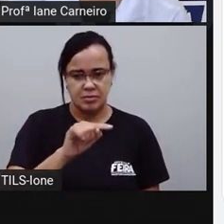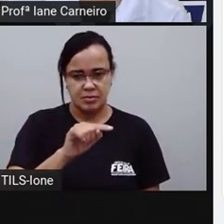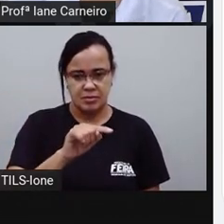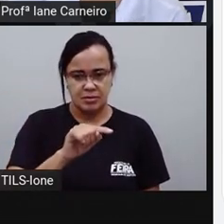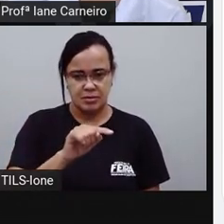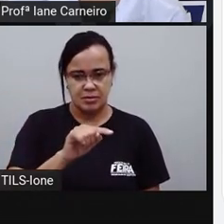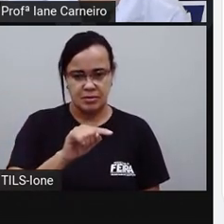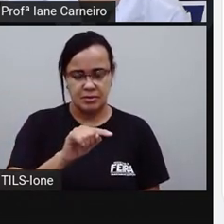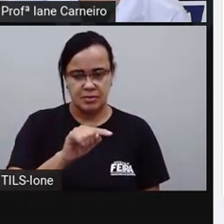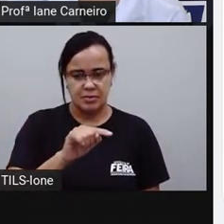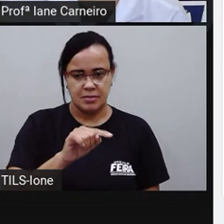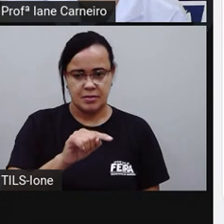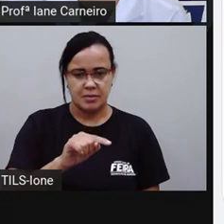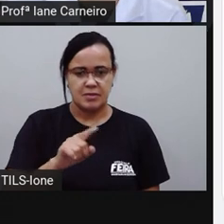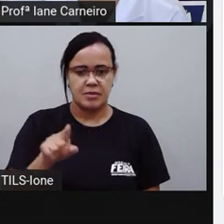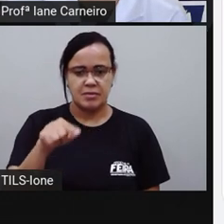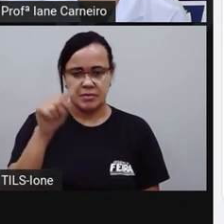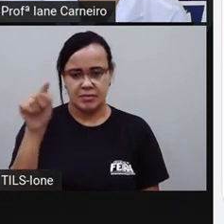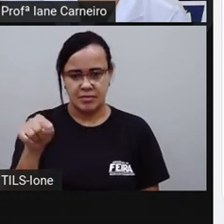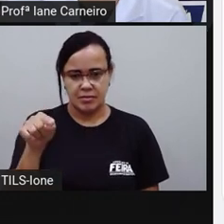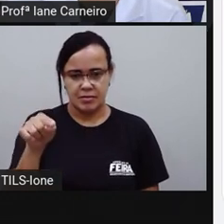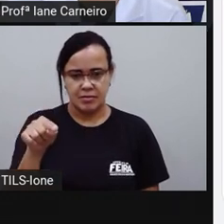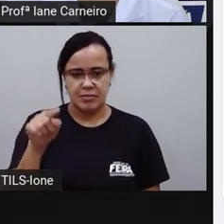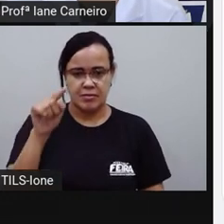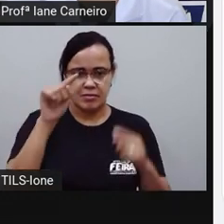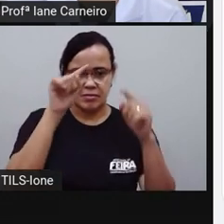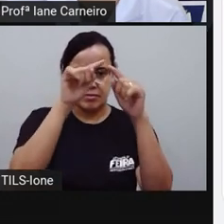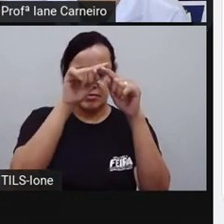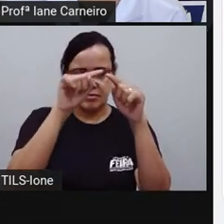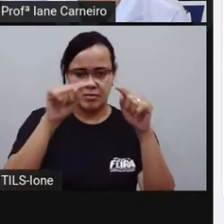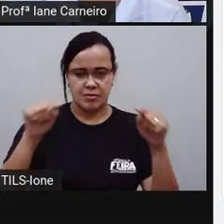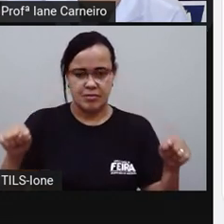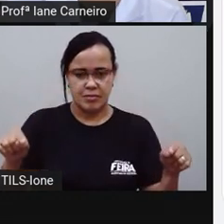Círculo mais uma vez. Depois vai ser o quê?